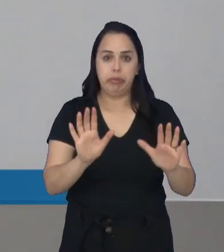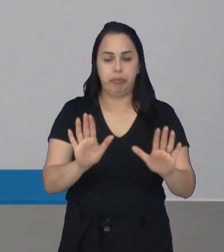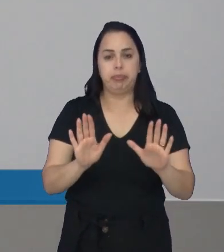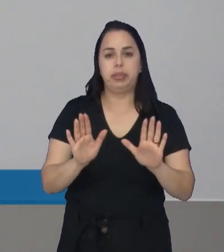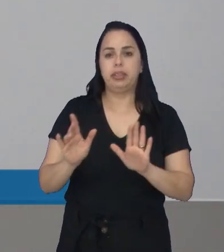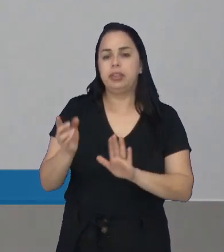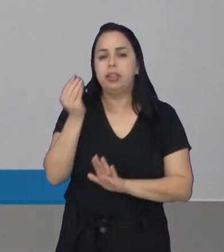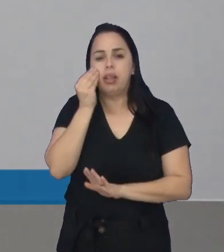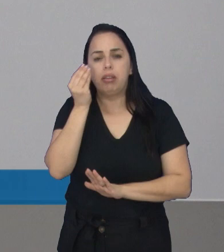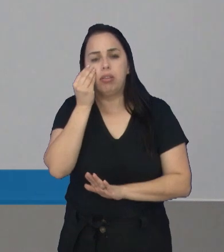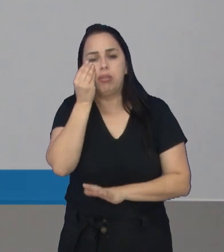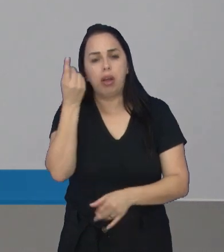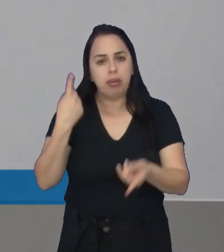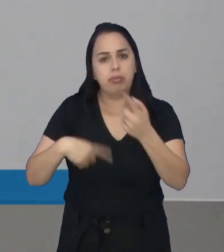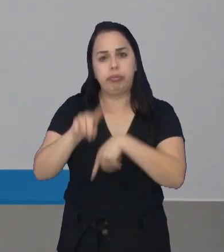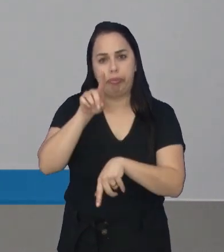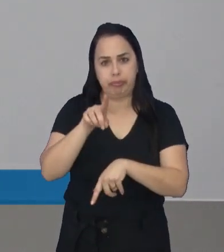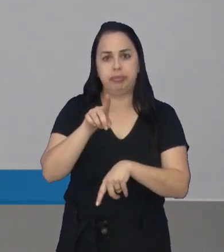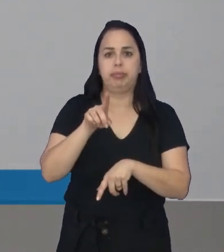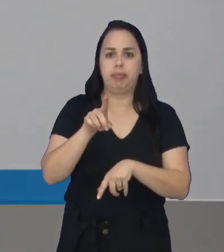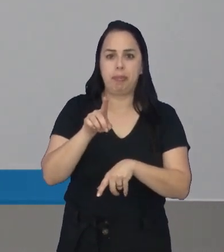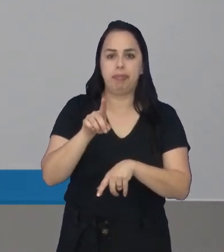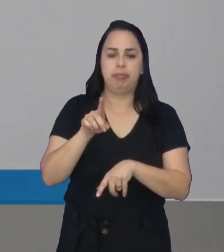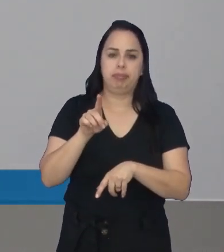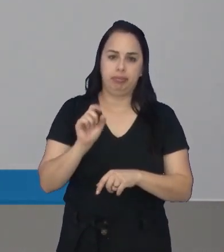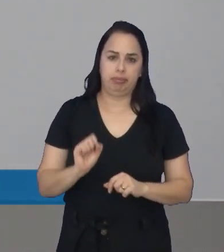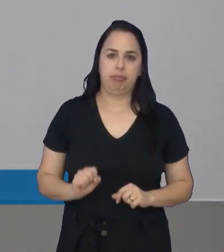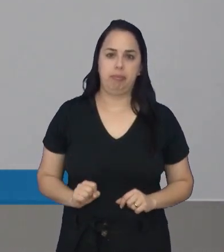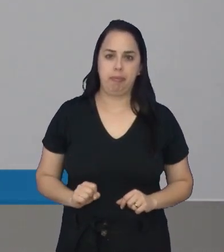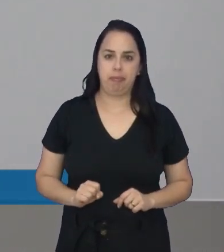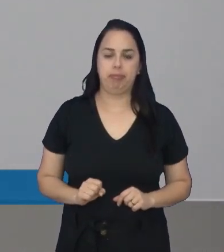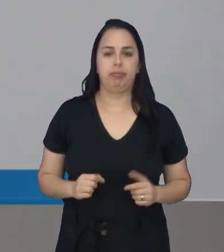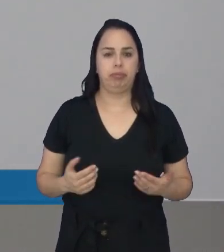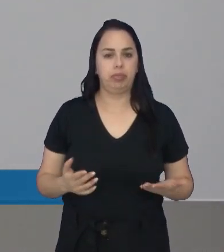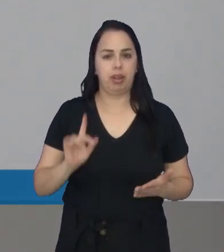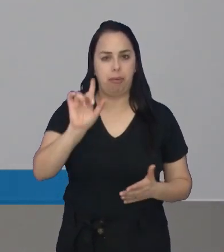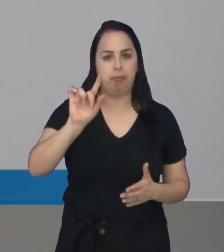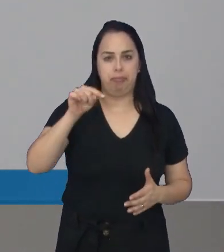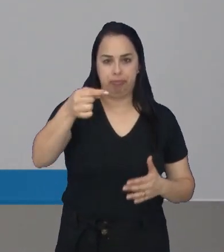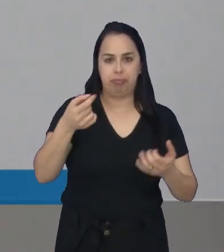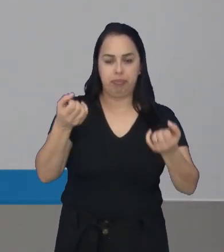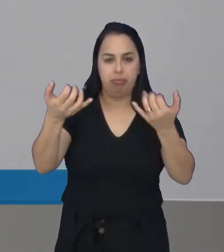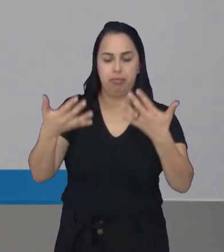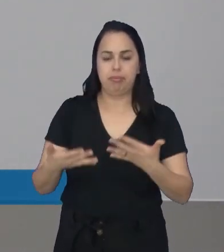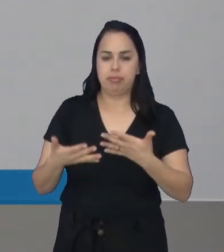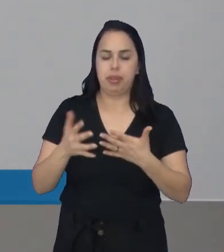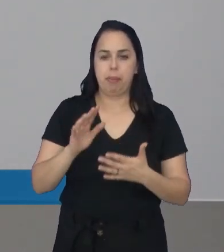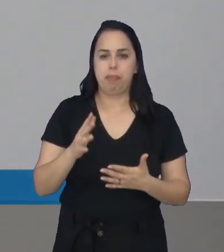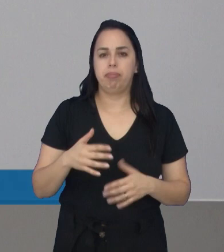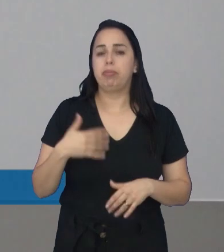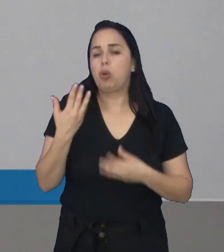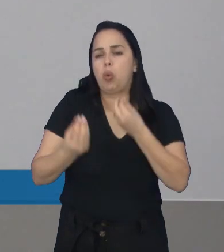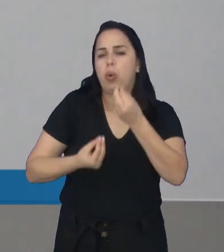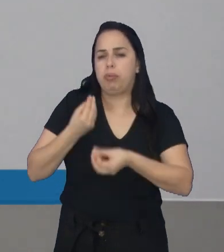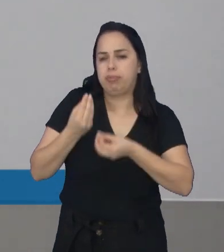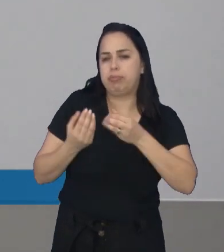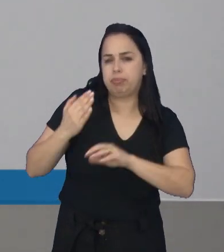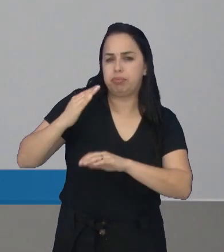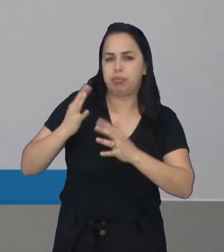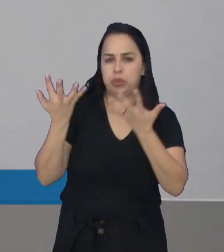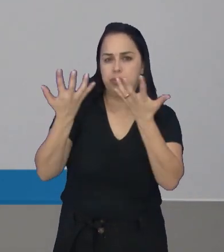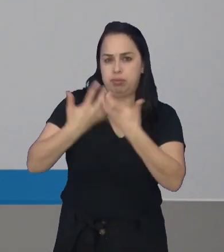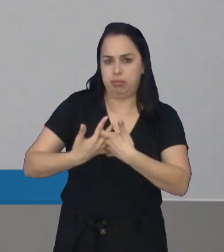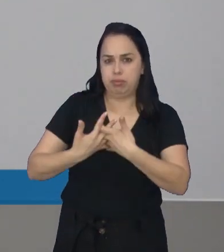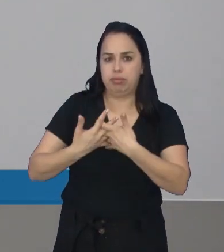com soluções hoje que são colocados do mundo depois eu acho que uma na área pode até colocar melhor em prática aí porque ele tem